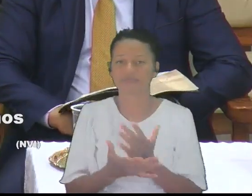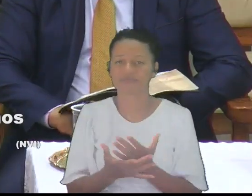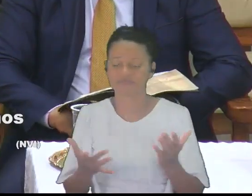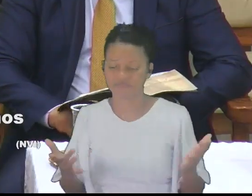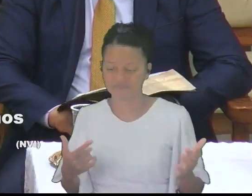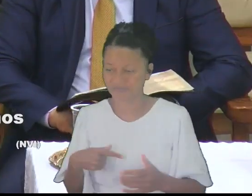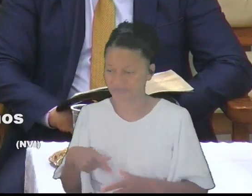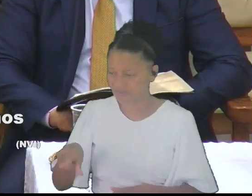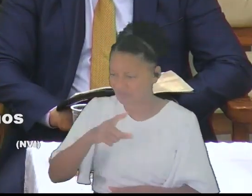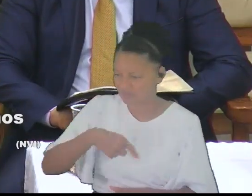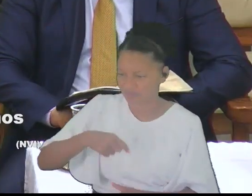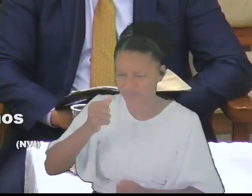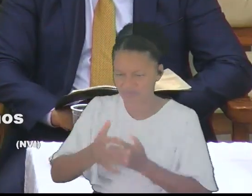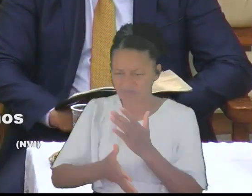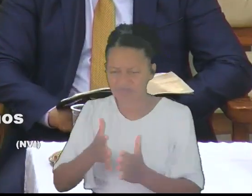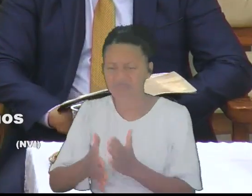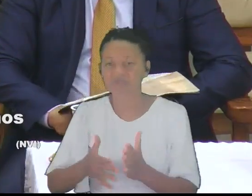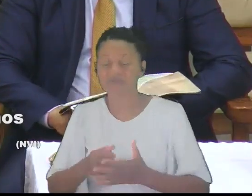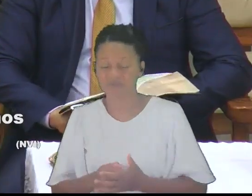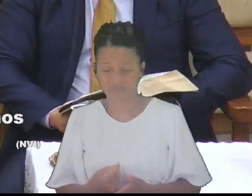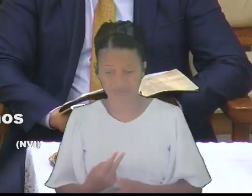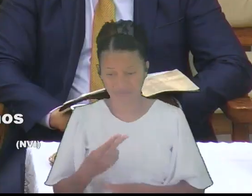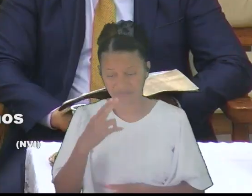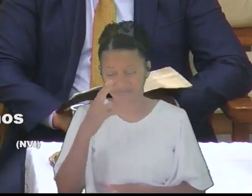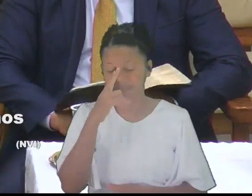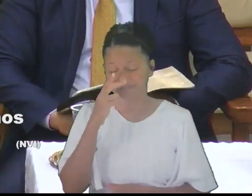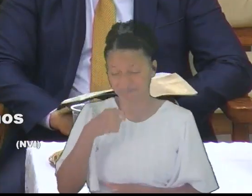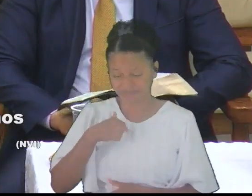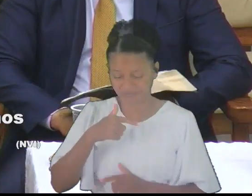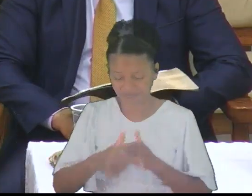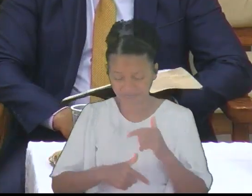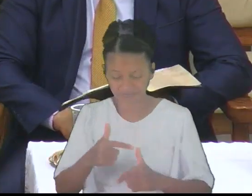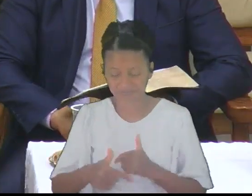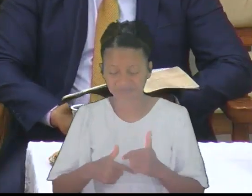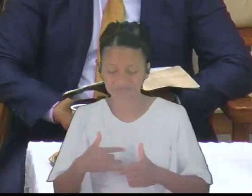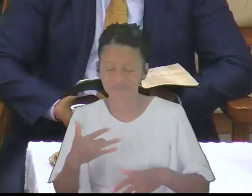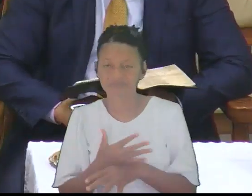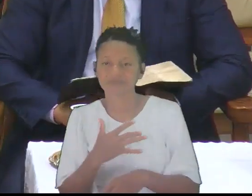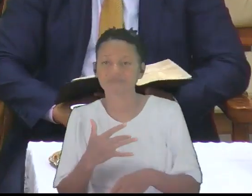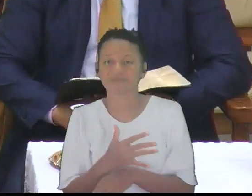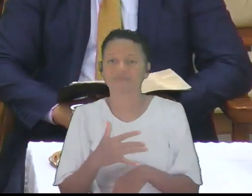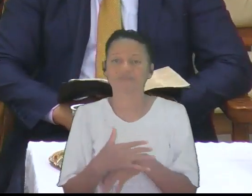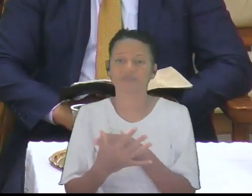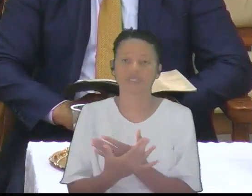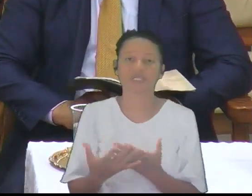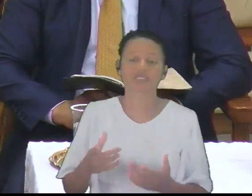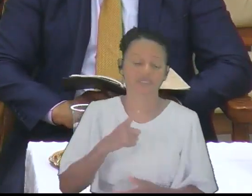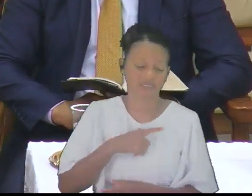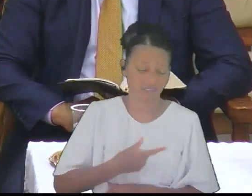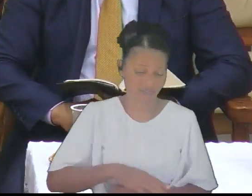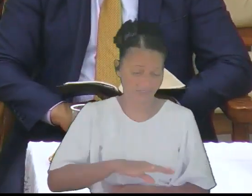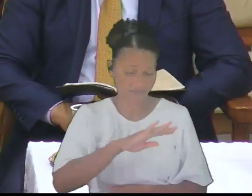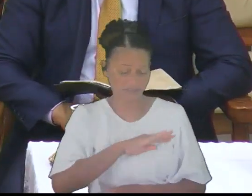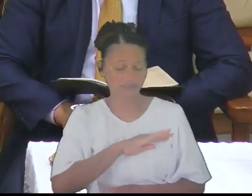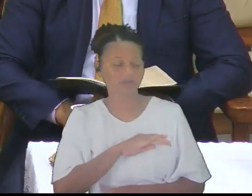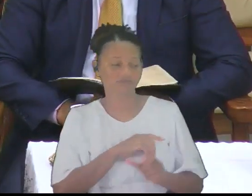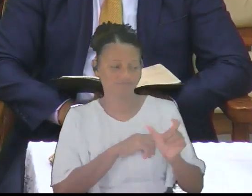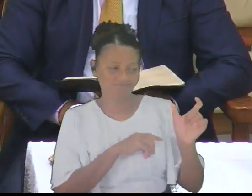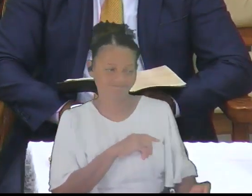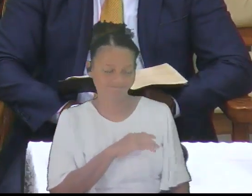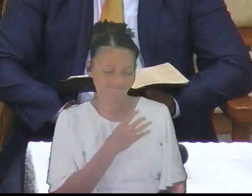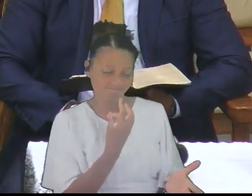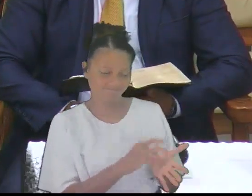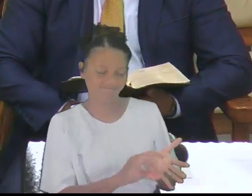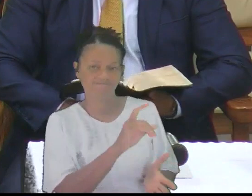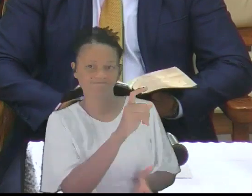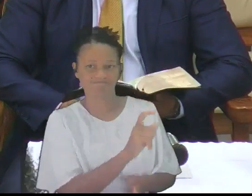é cristão, eu me lembrei, eu trabalhei em uma cidade, glória a Deus, e lá havia um inimigo do evangelho, um